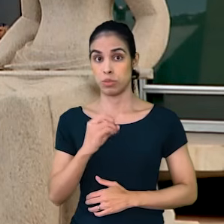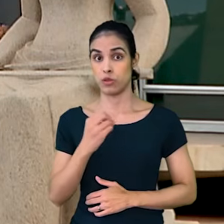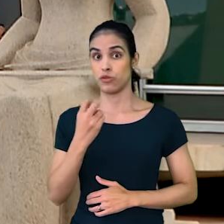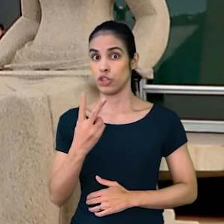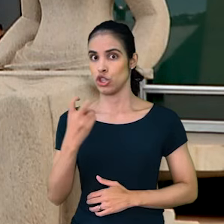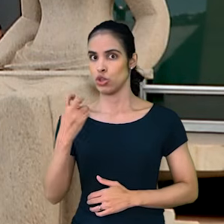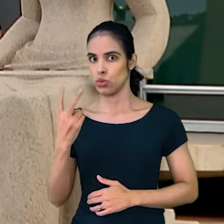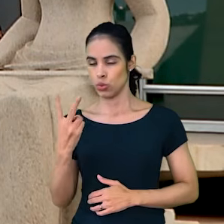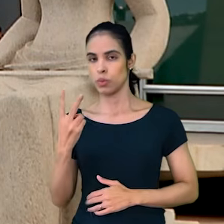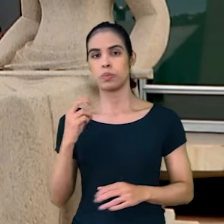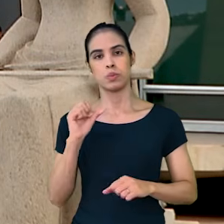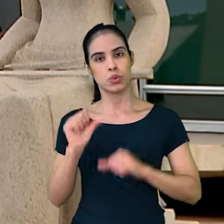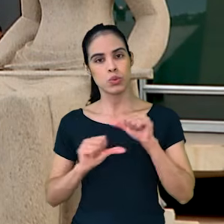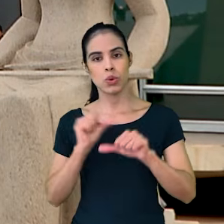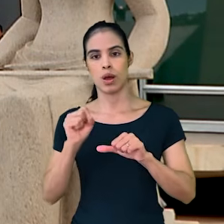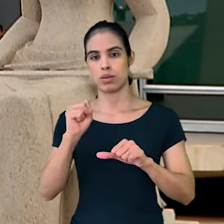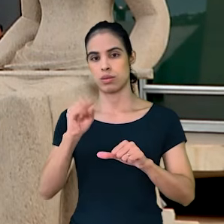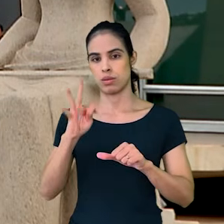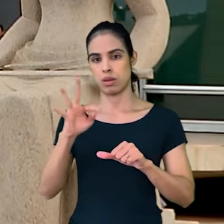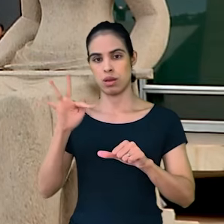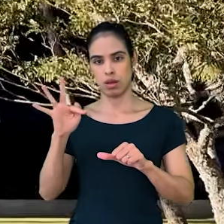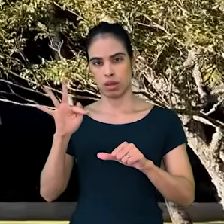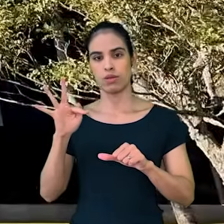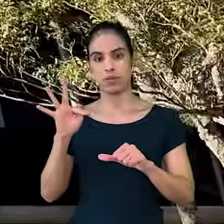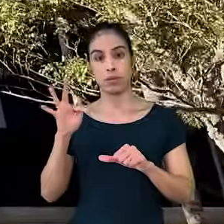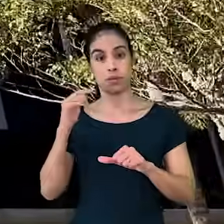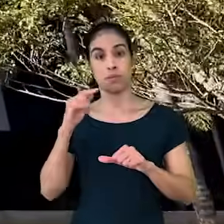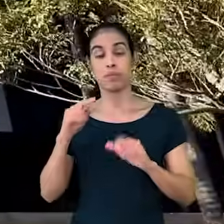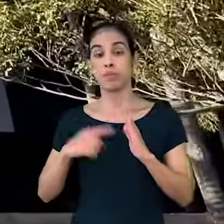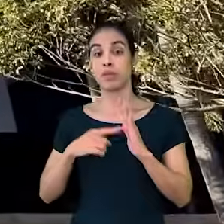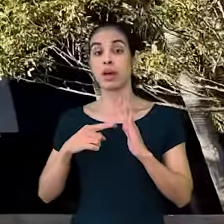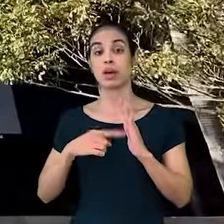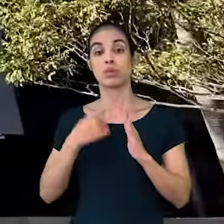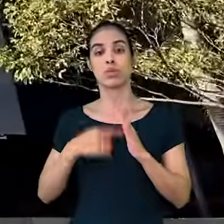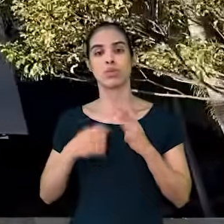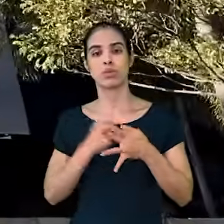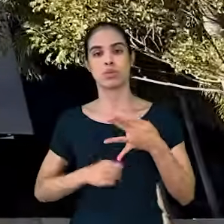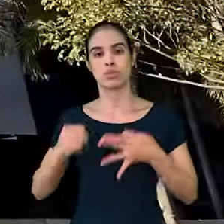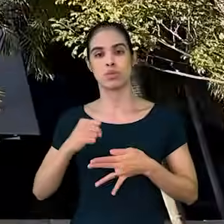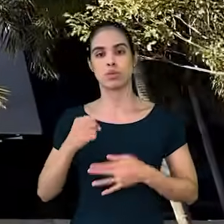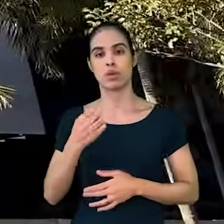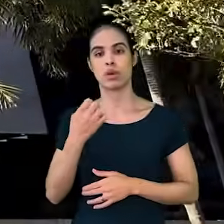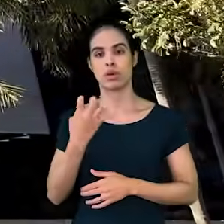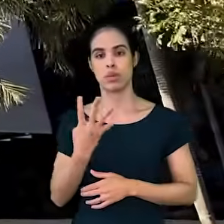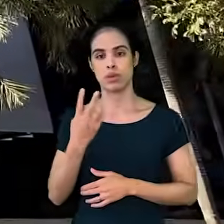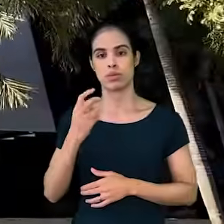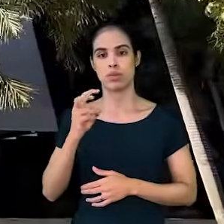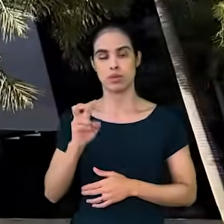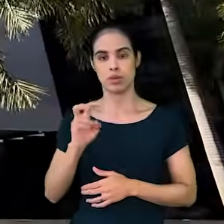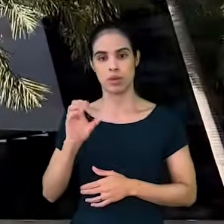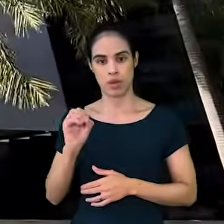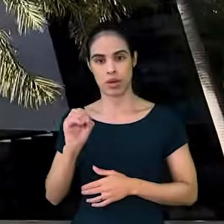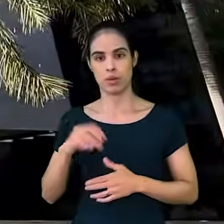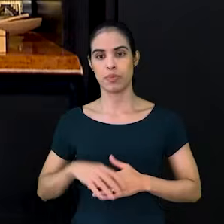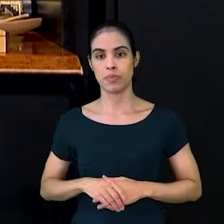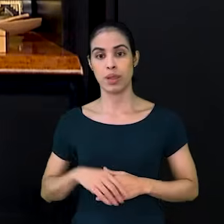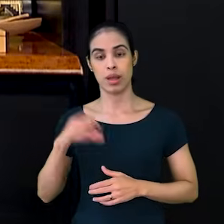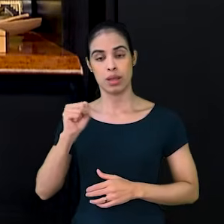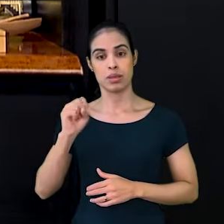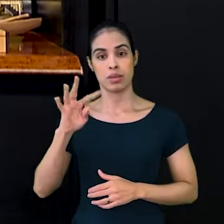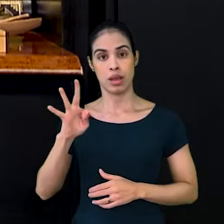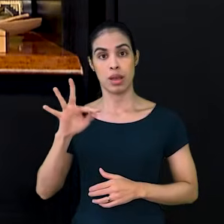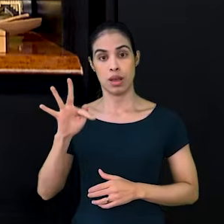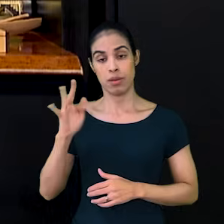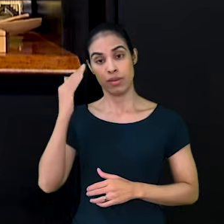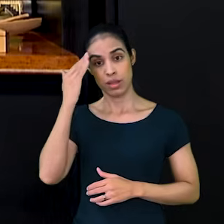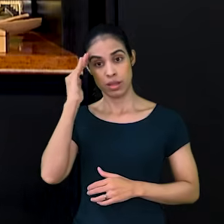de 2022, quando o STF invalidou uma súmula do Tribunal Superior do Trabalho sobre o tema. O Supremo